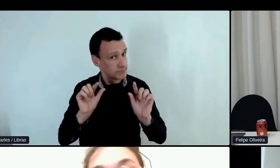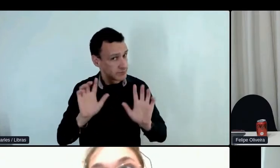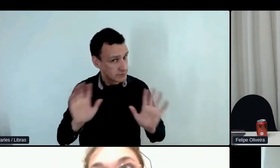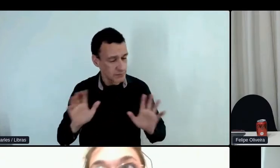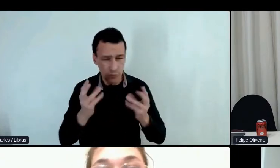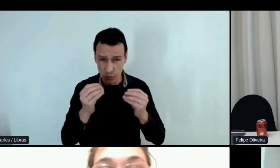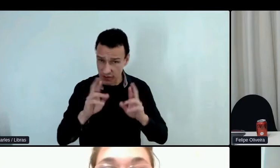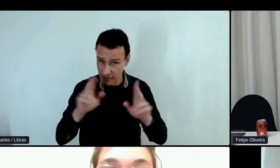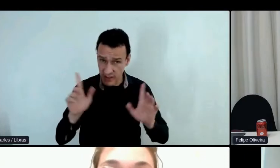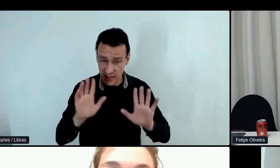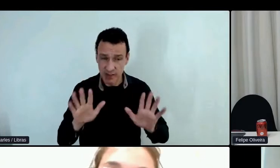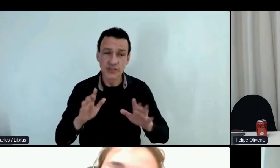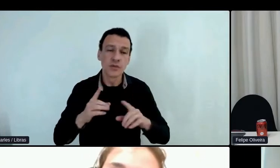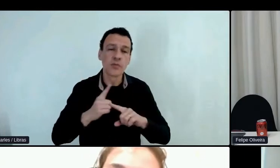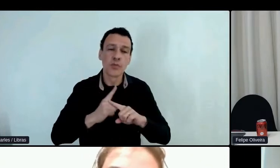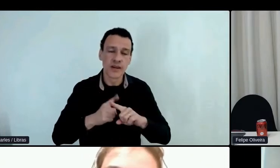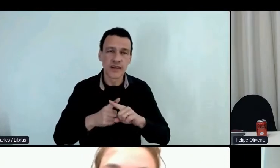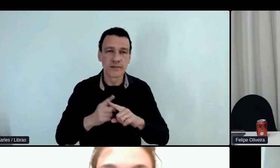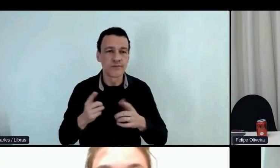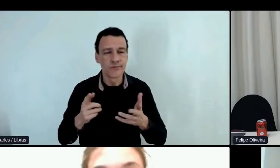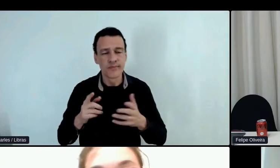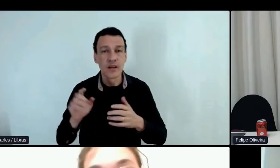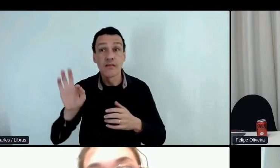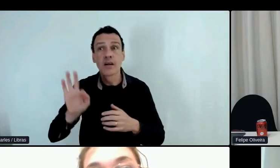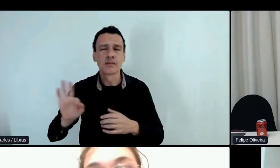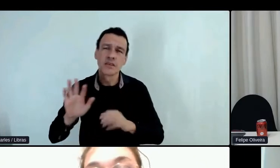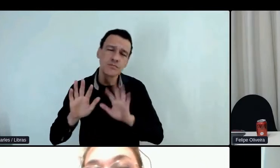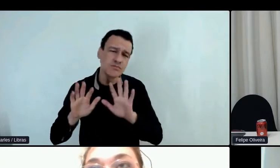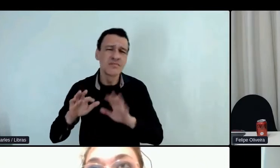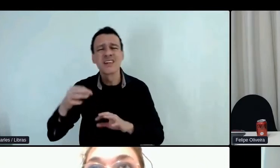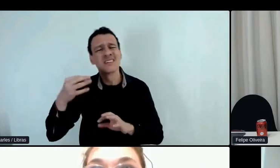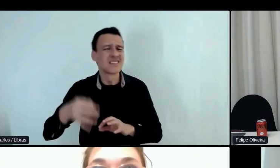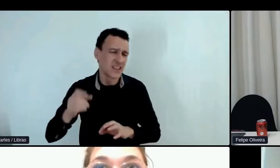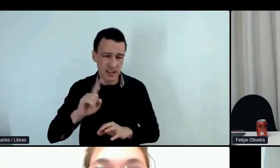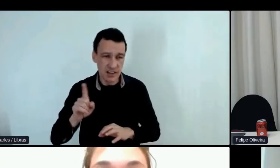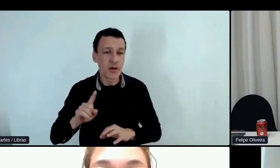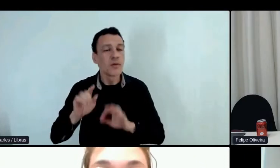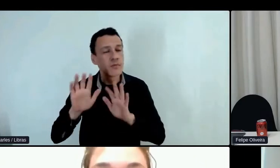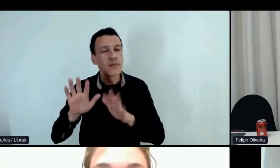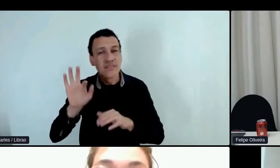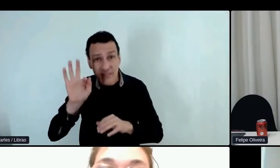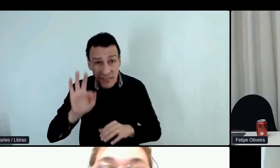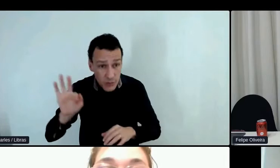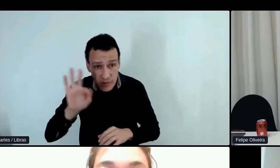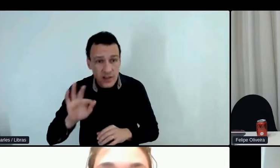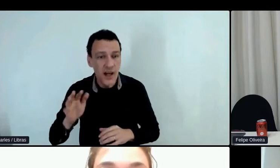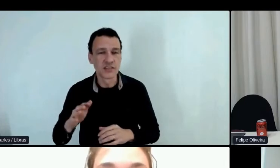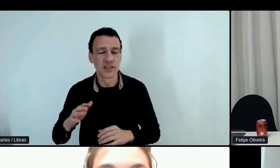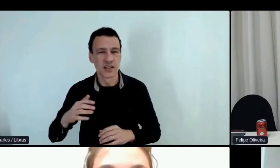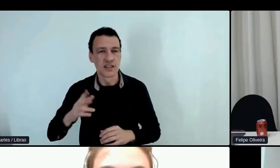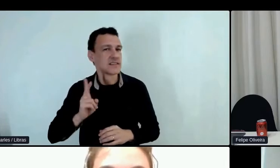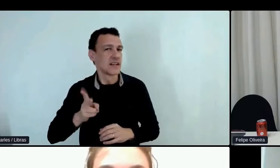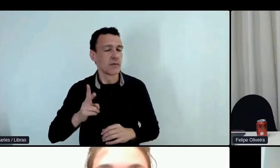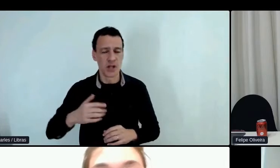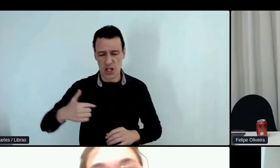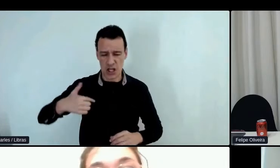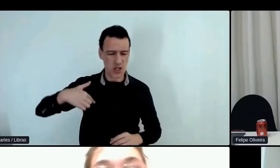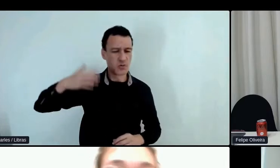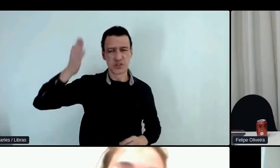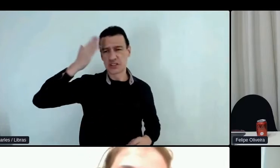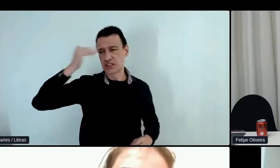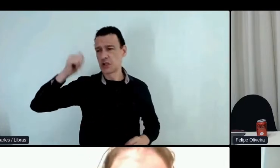grande. Olha, comparando assim a minha experiência quando eu estava trabalhando e agora na faculdade, eu acho que